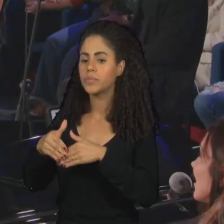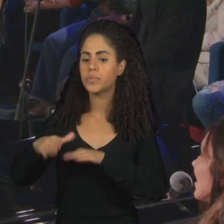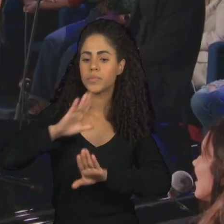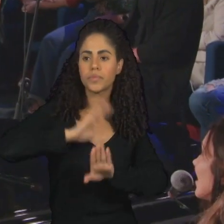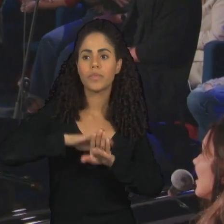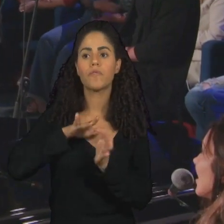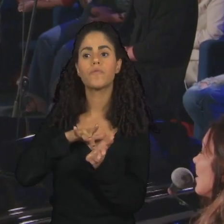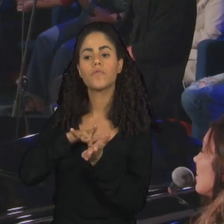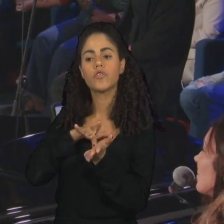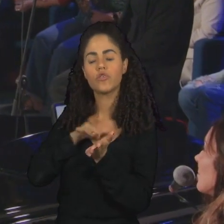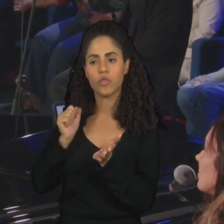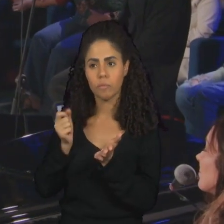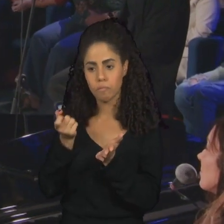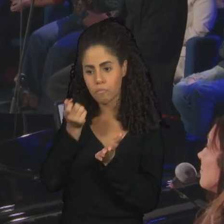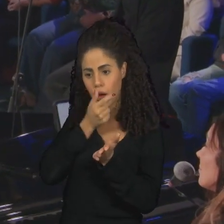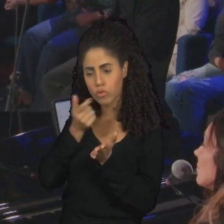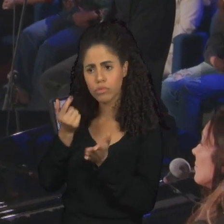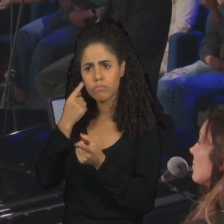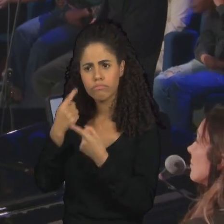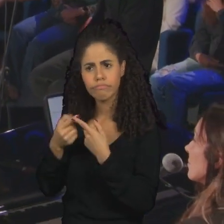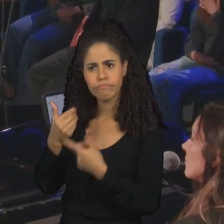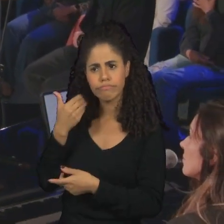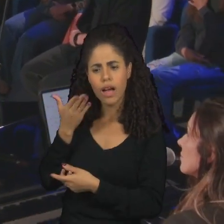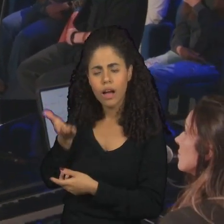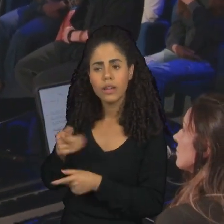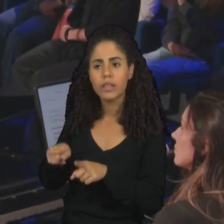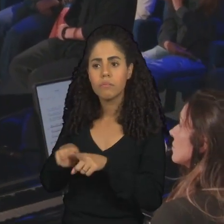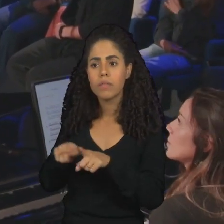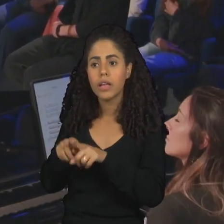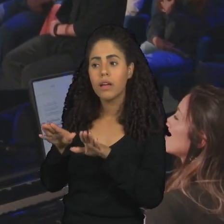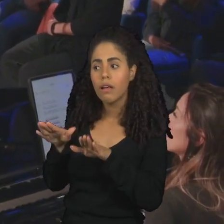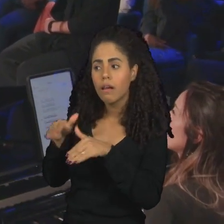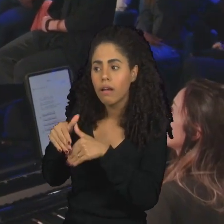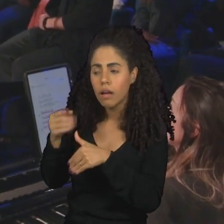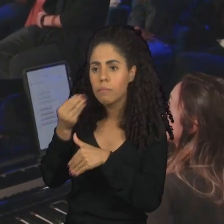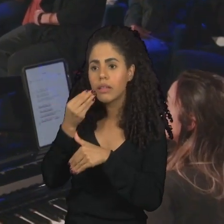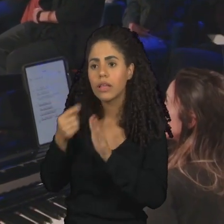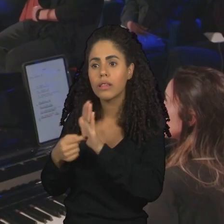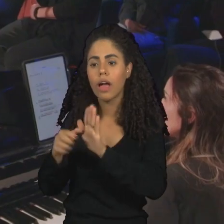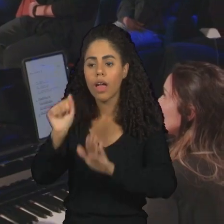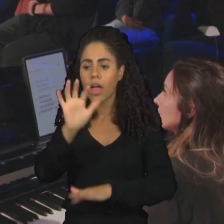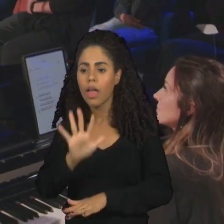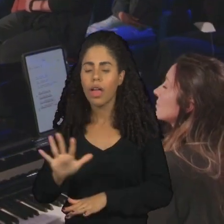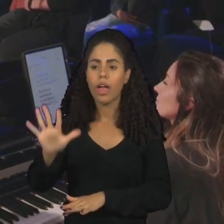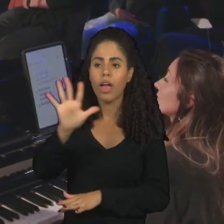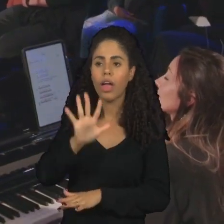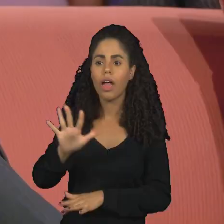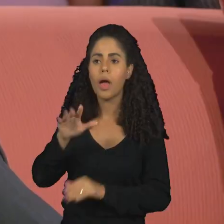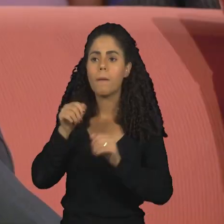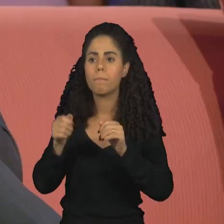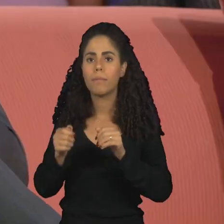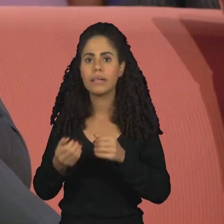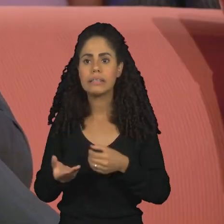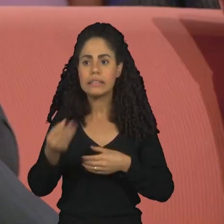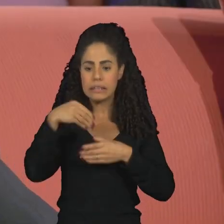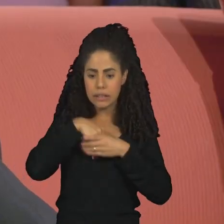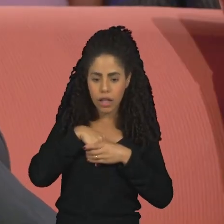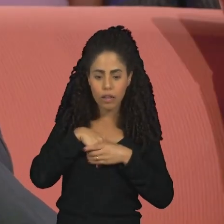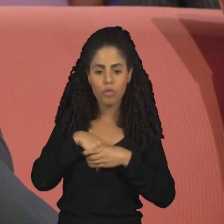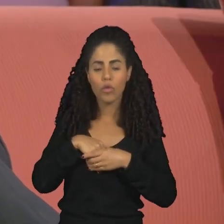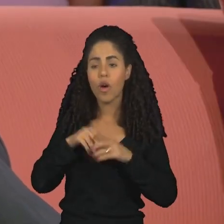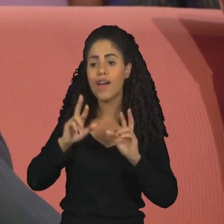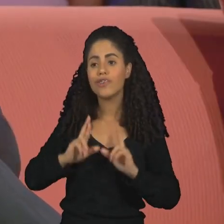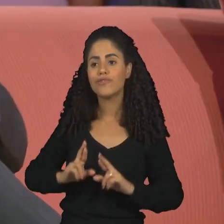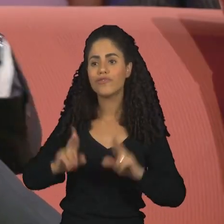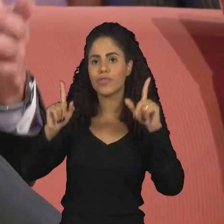Você se diminuir, né, para dar uma aparente humildade, quando, na verdade, o que Deus quer da gente, o que a